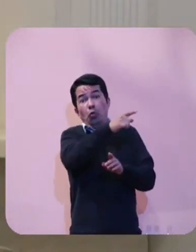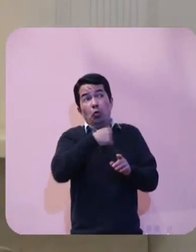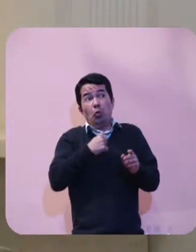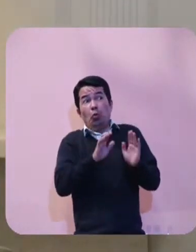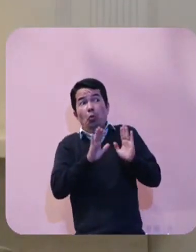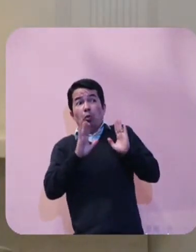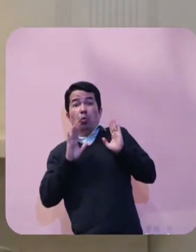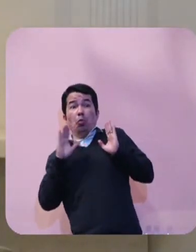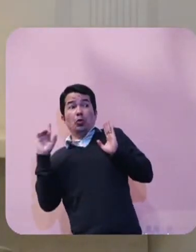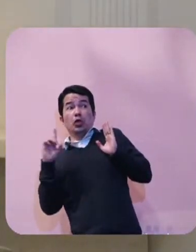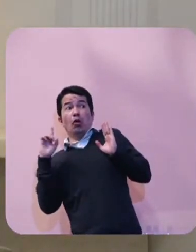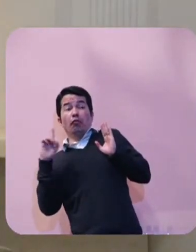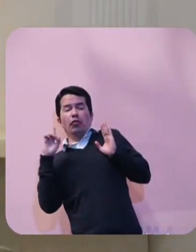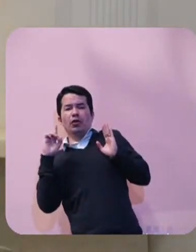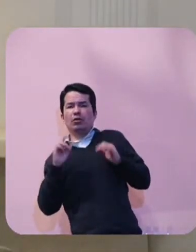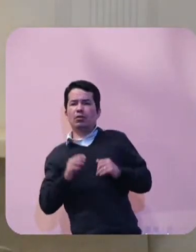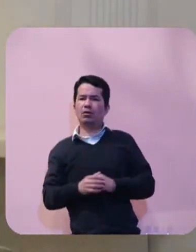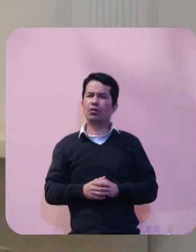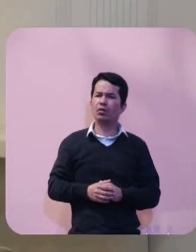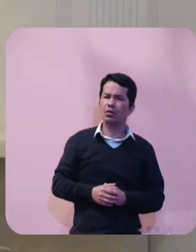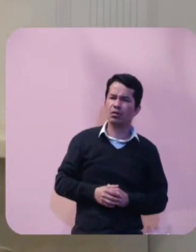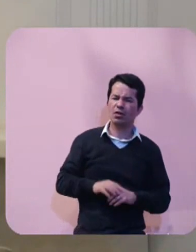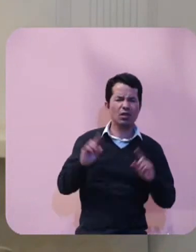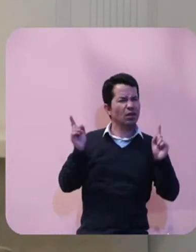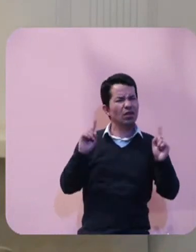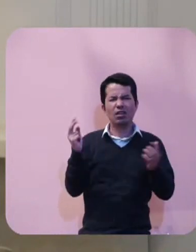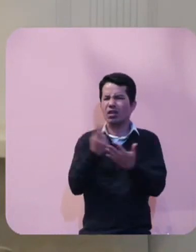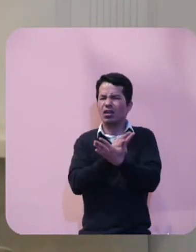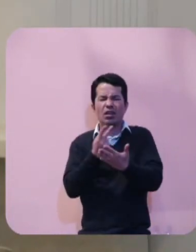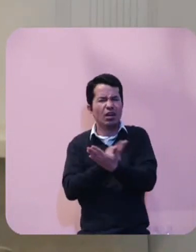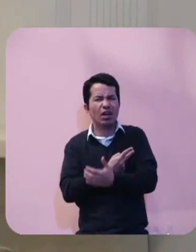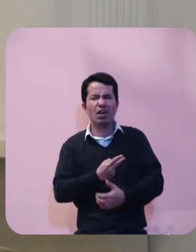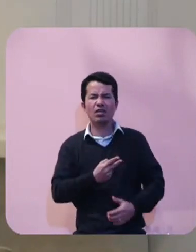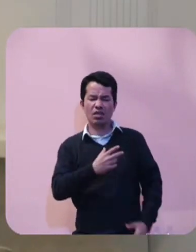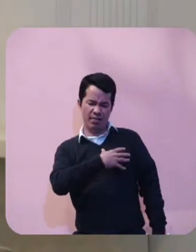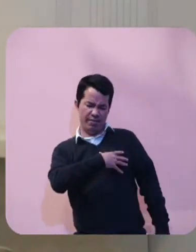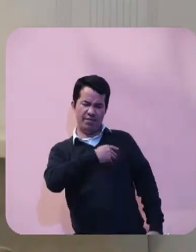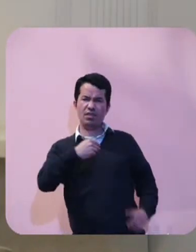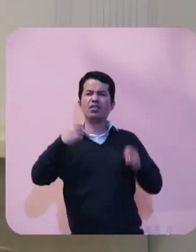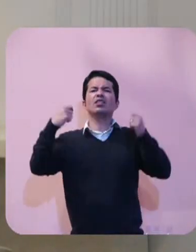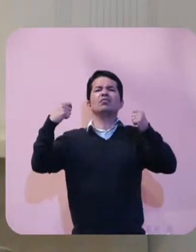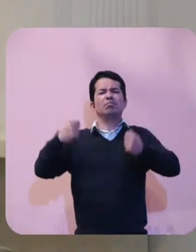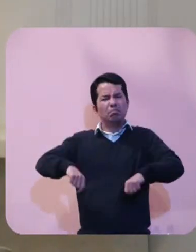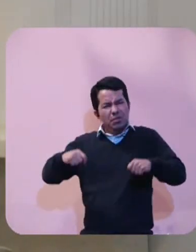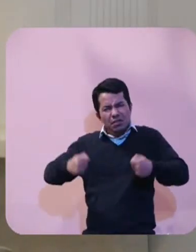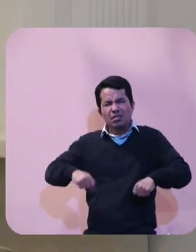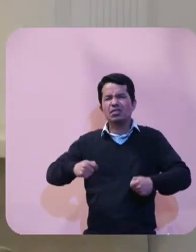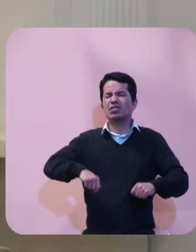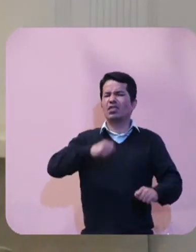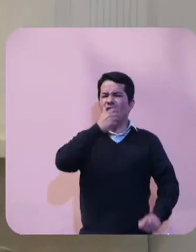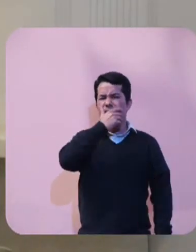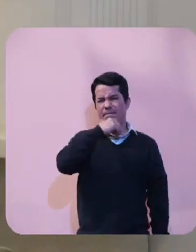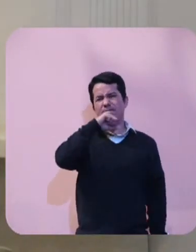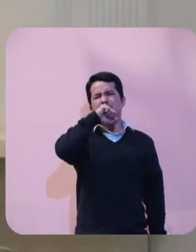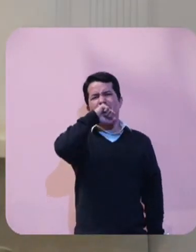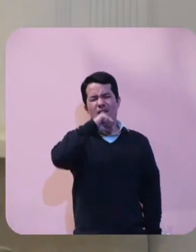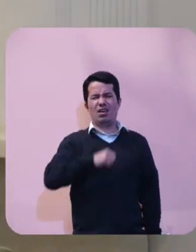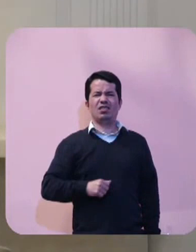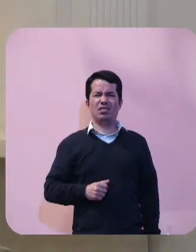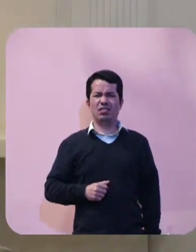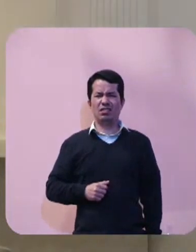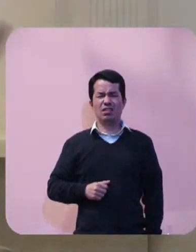que consome o coração do seu filho. E ele precisa que você se disponha a